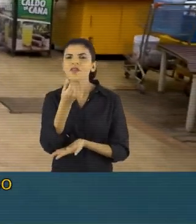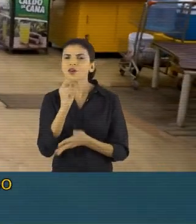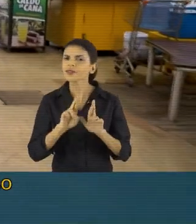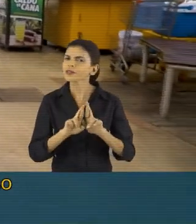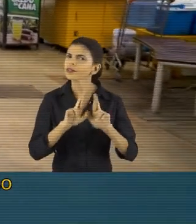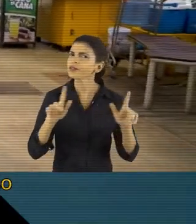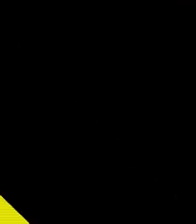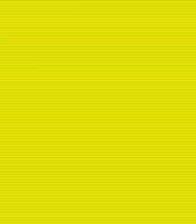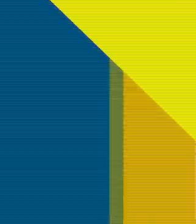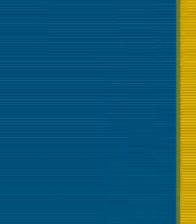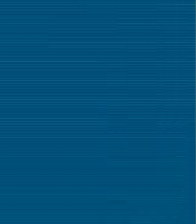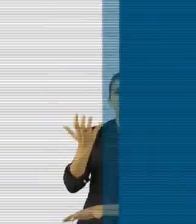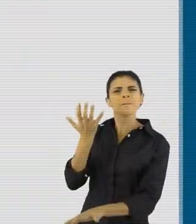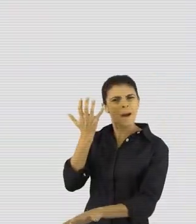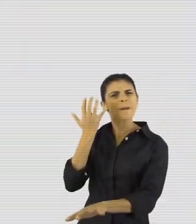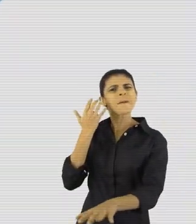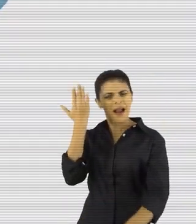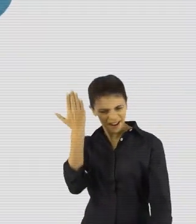imposto diferenciado.